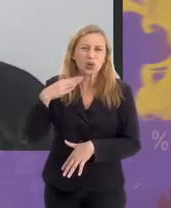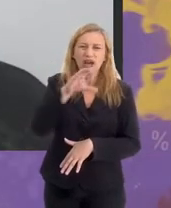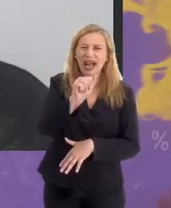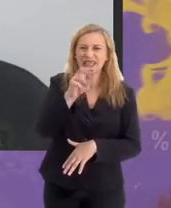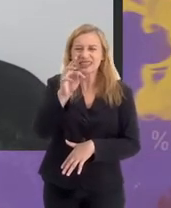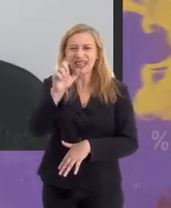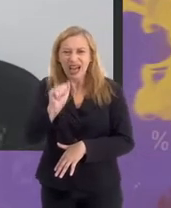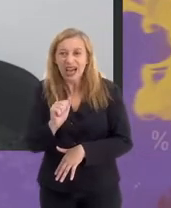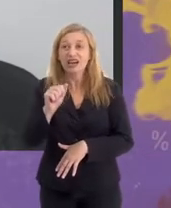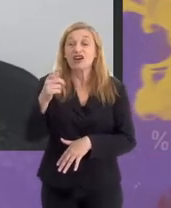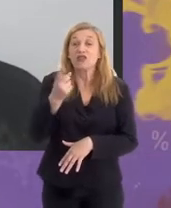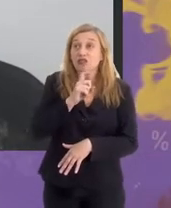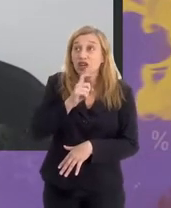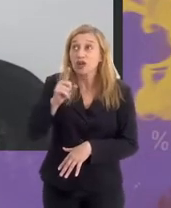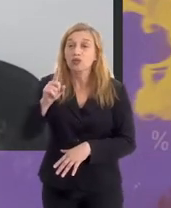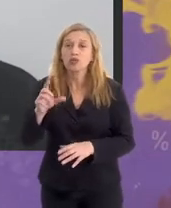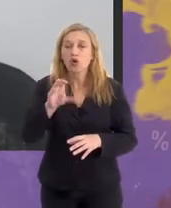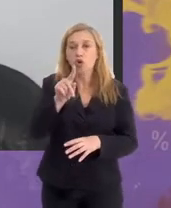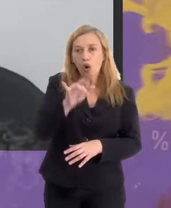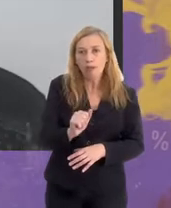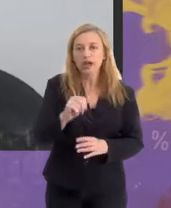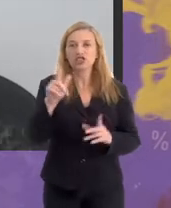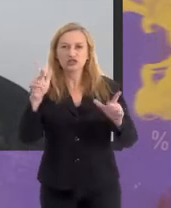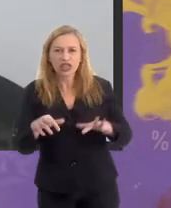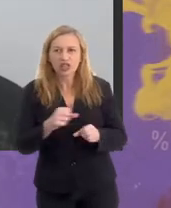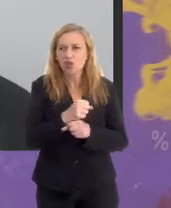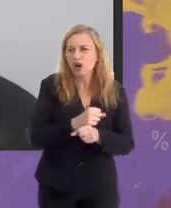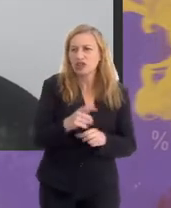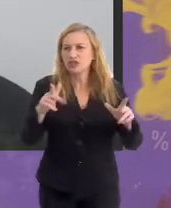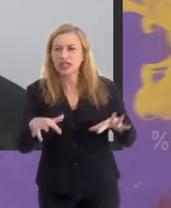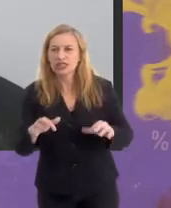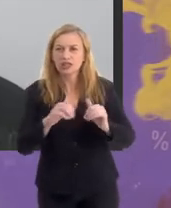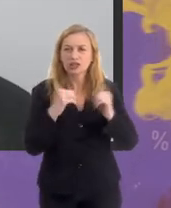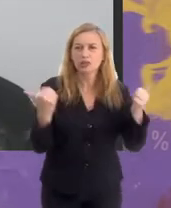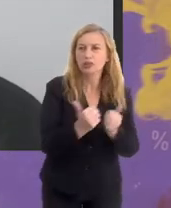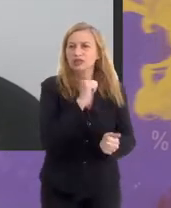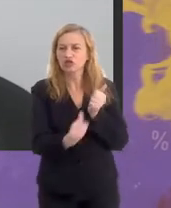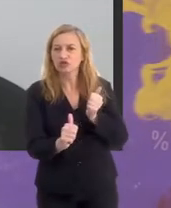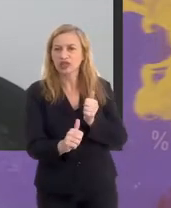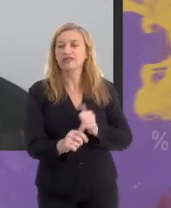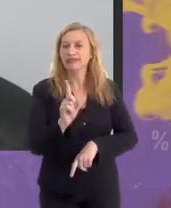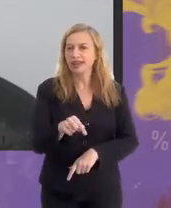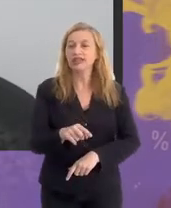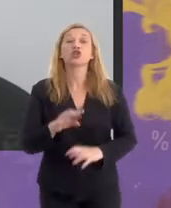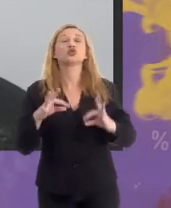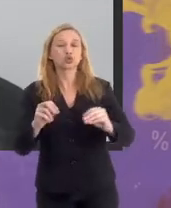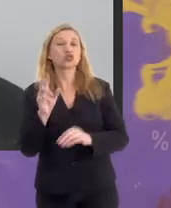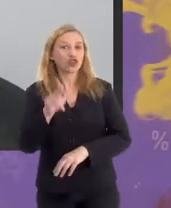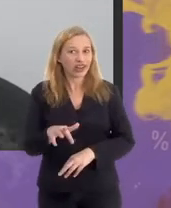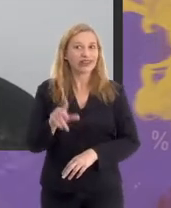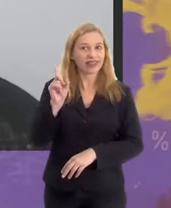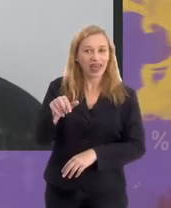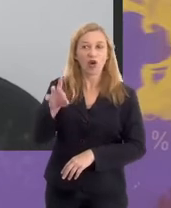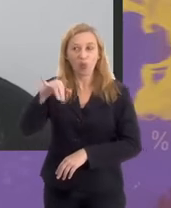lá no catar frio e tudo mais enfim uma copa diferente e um ano diferente e um campeonato também diferente